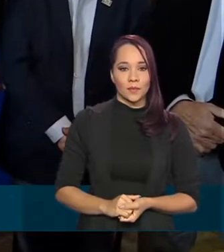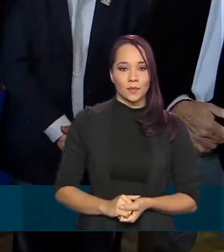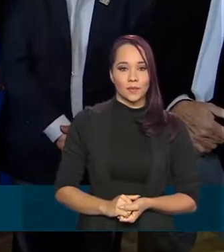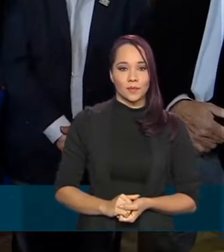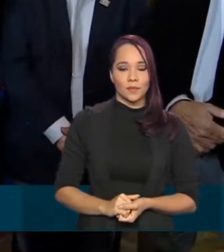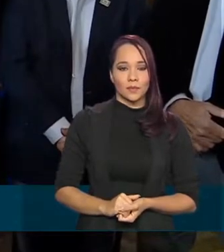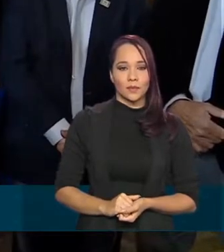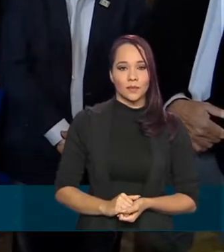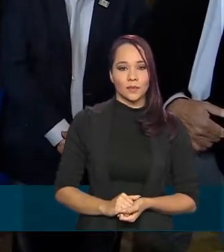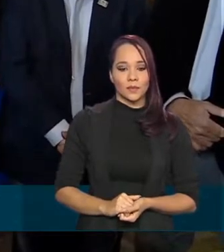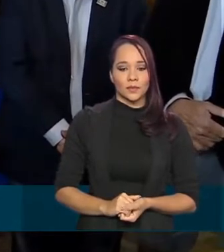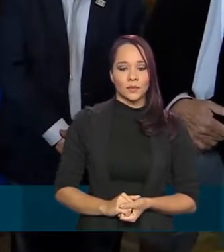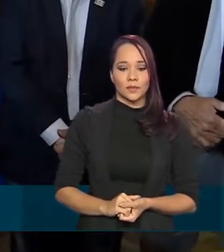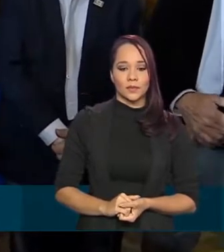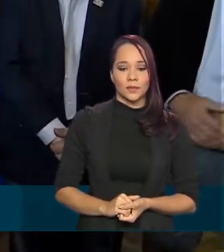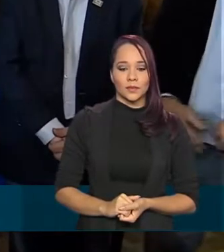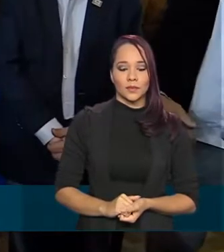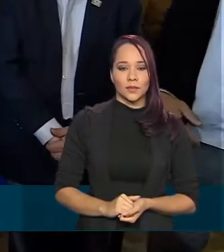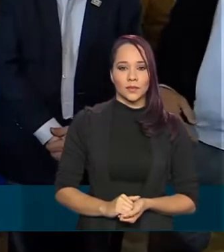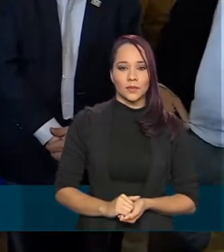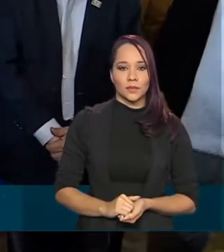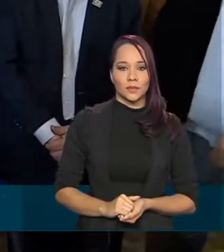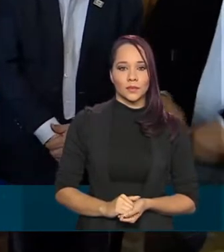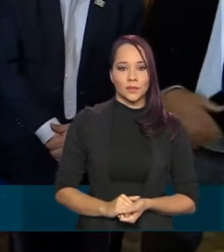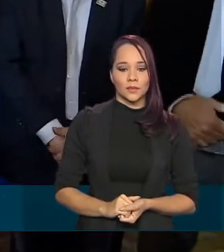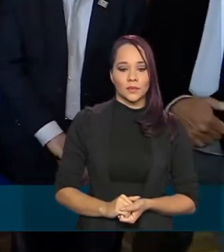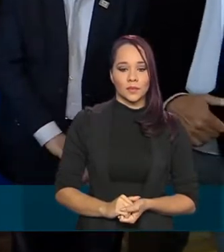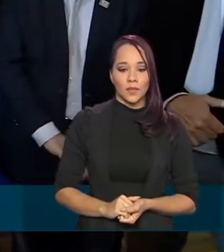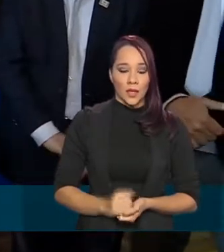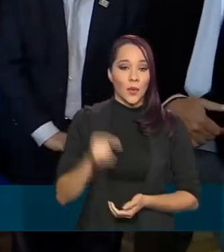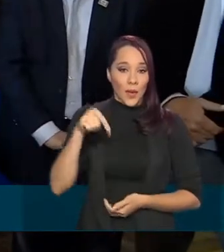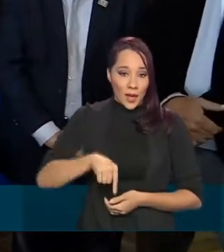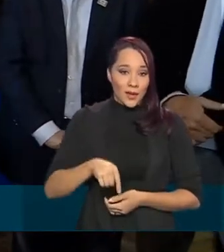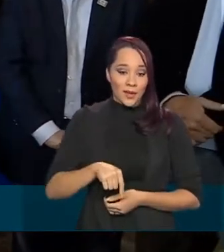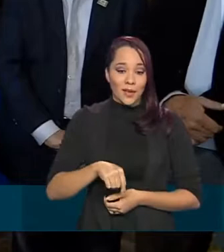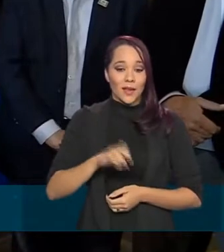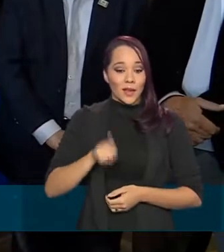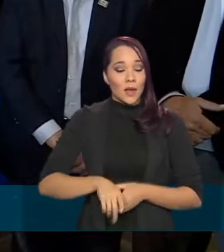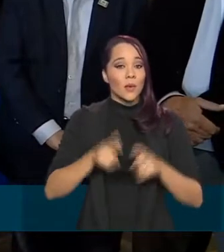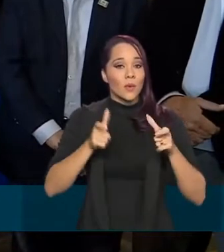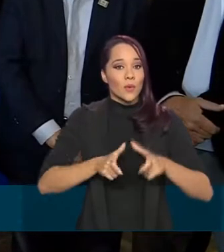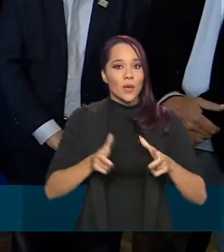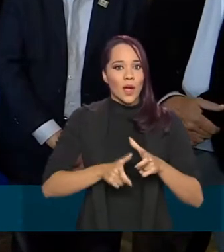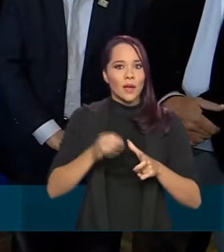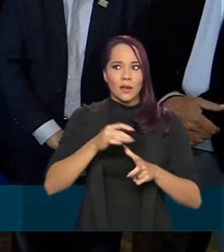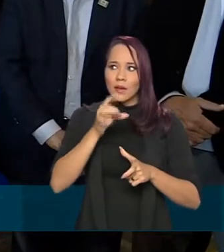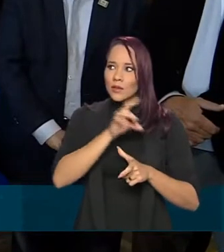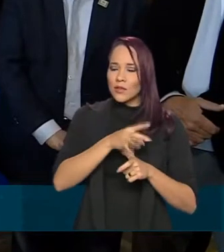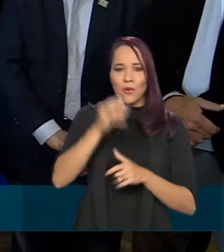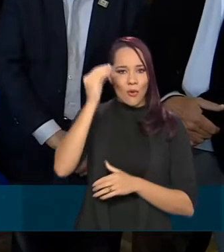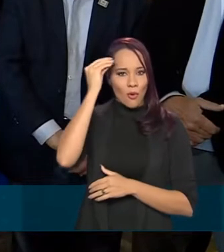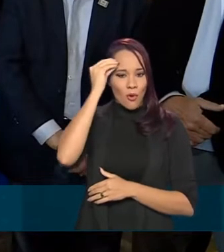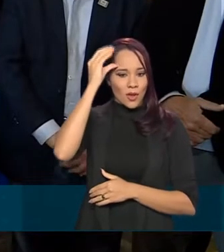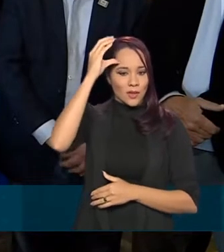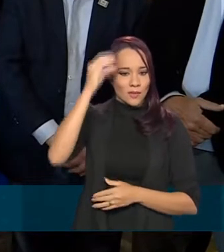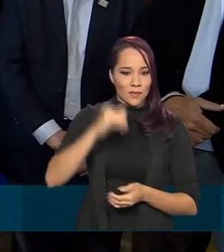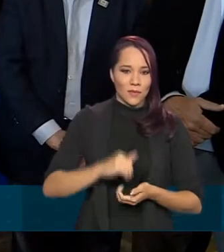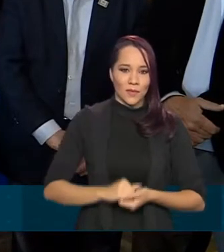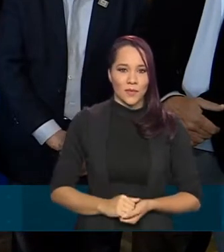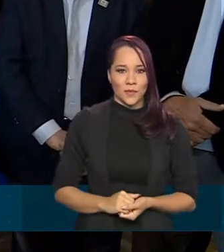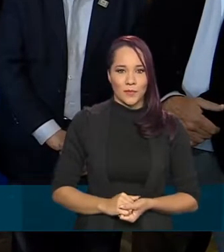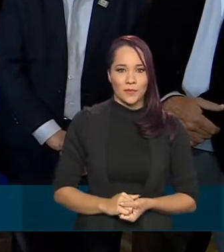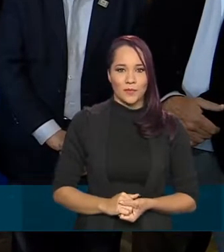Estamos mudando aí, mostrando que aqui é local de conhecimento.